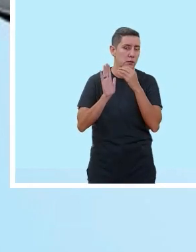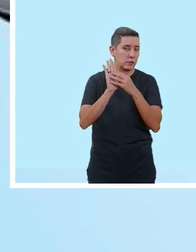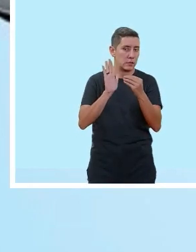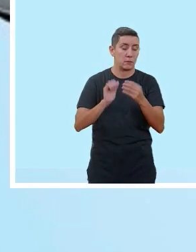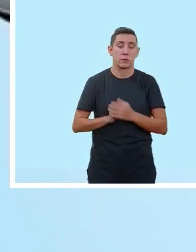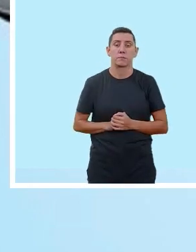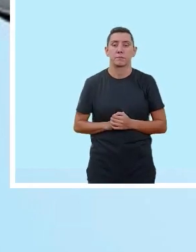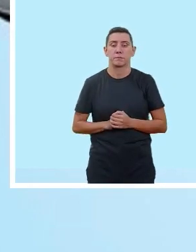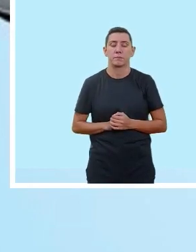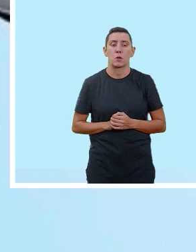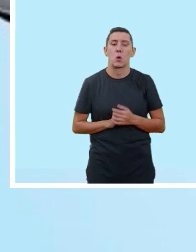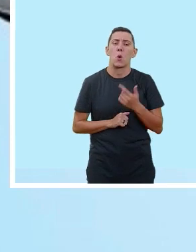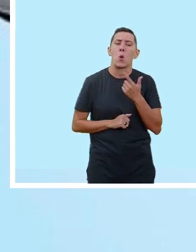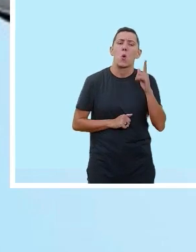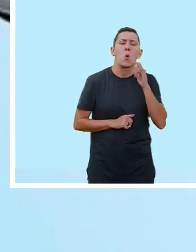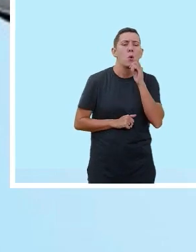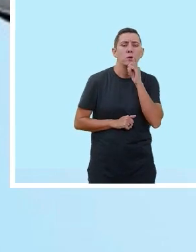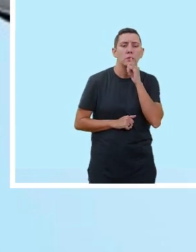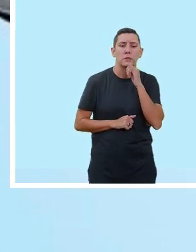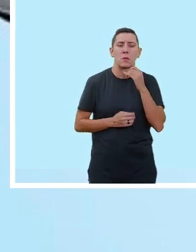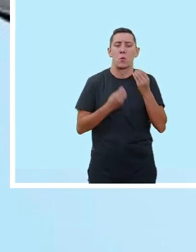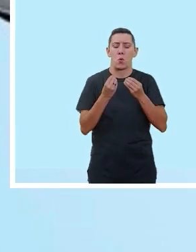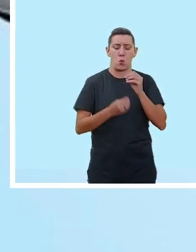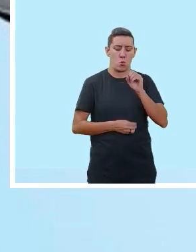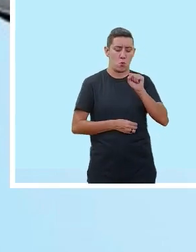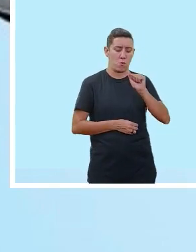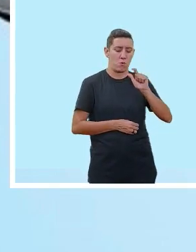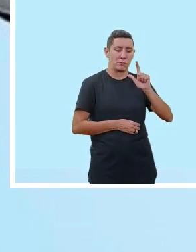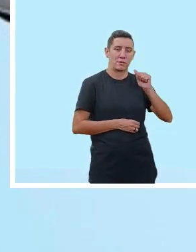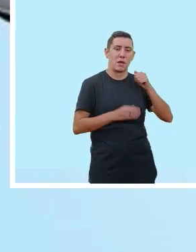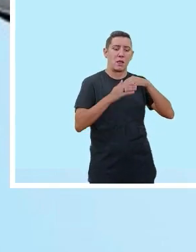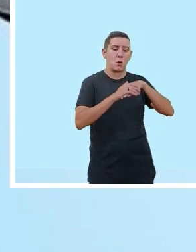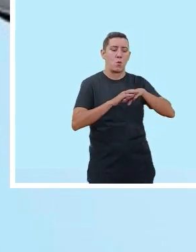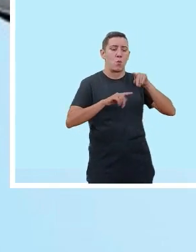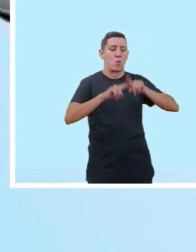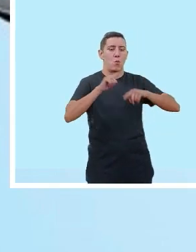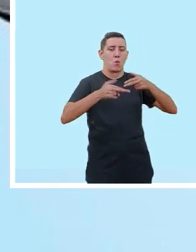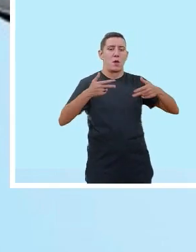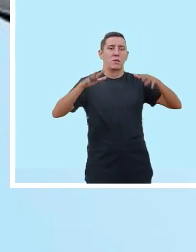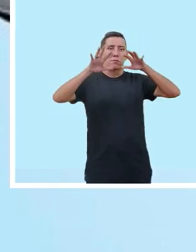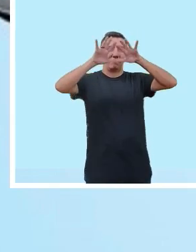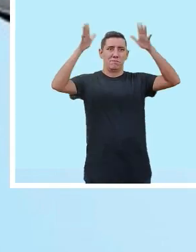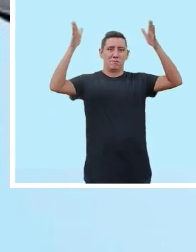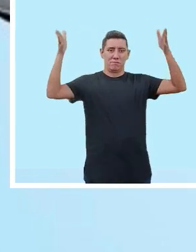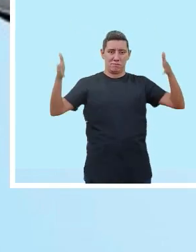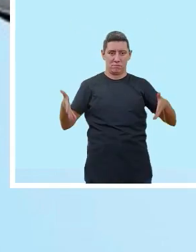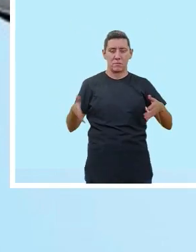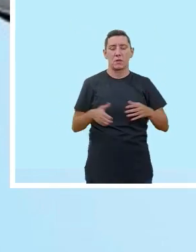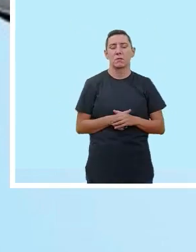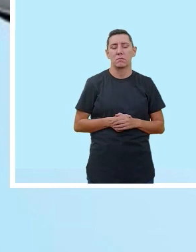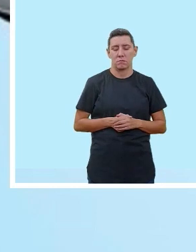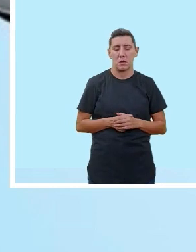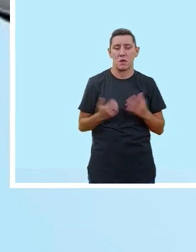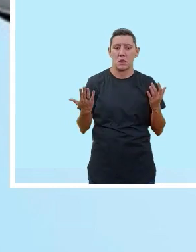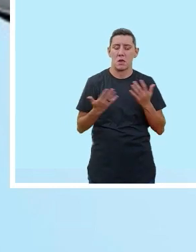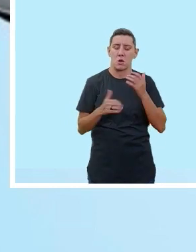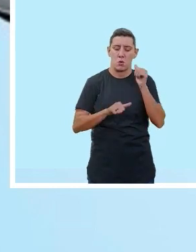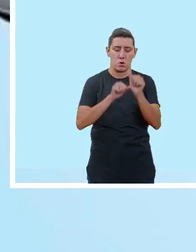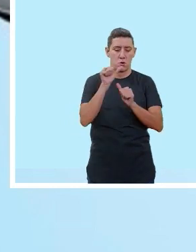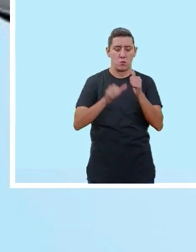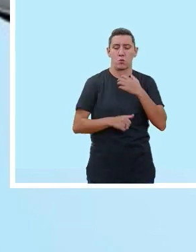Segundo exemplo prático, sala de equipamentos, né? Então, assim, nós estamos passando por um processo de virtualização nas redes